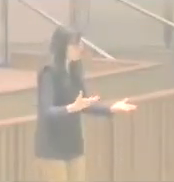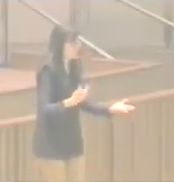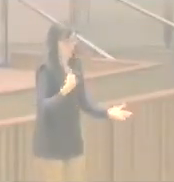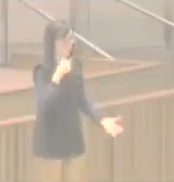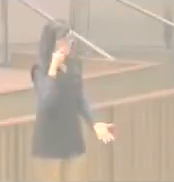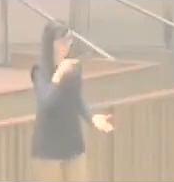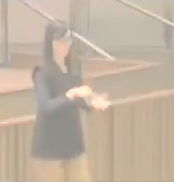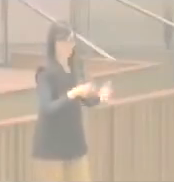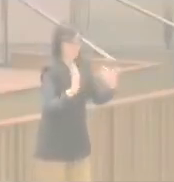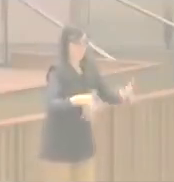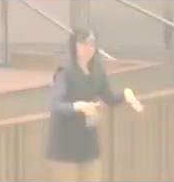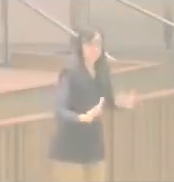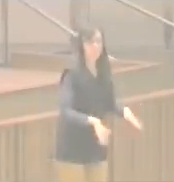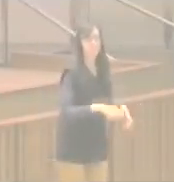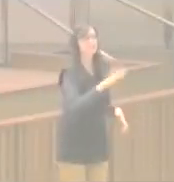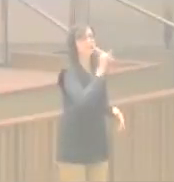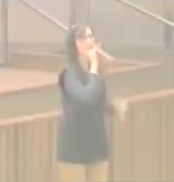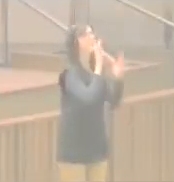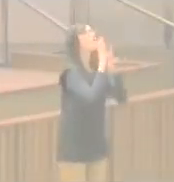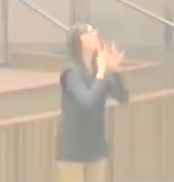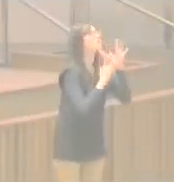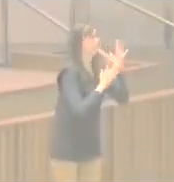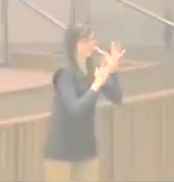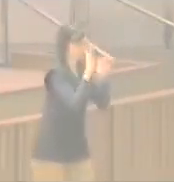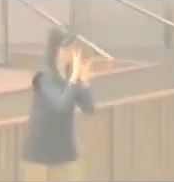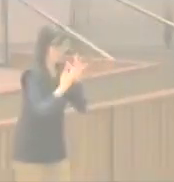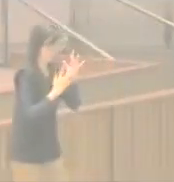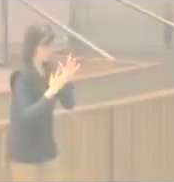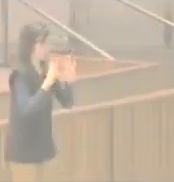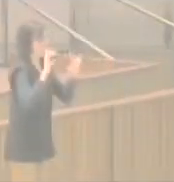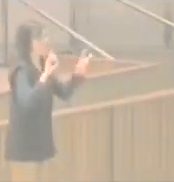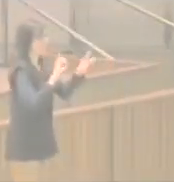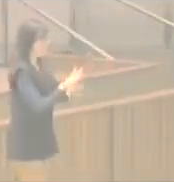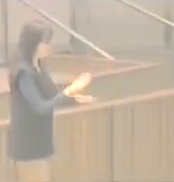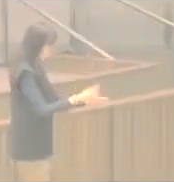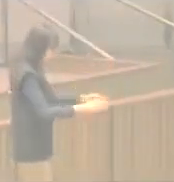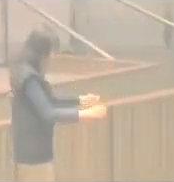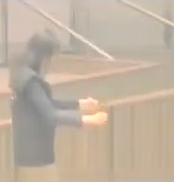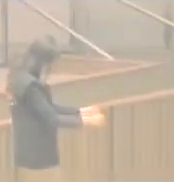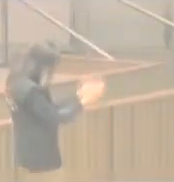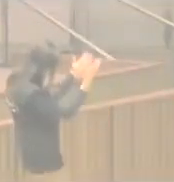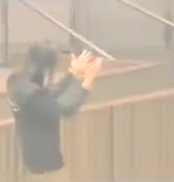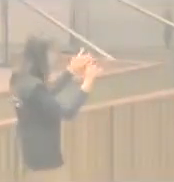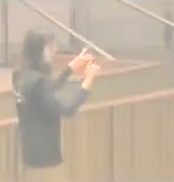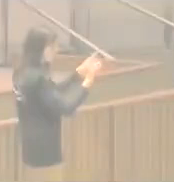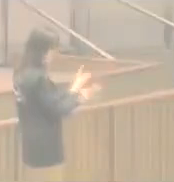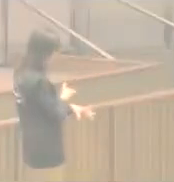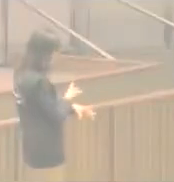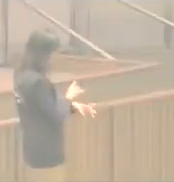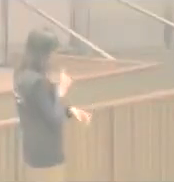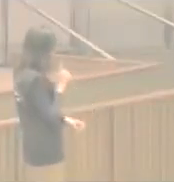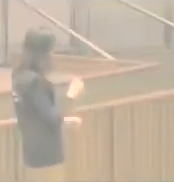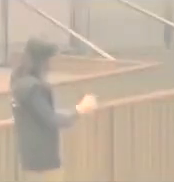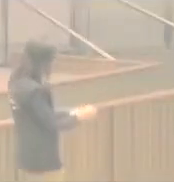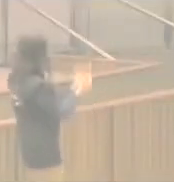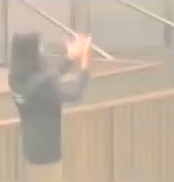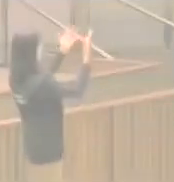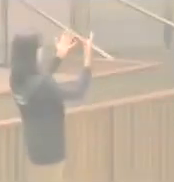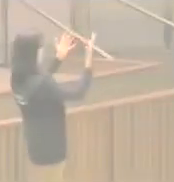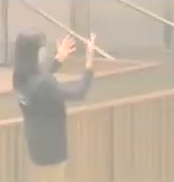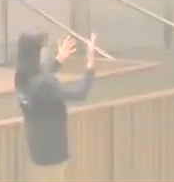quando Jesus tinha acabado de fazer um milagre, não é? Jesus acabou de fazer um